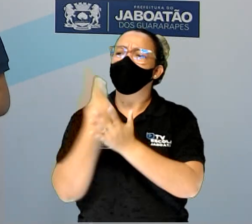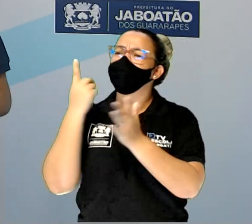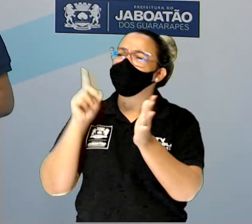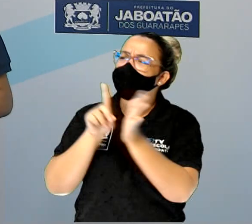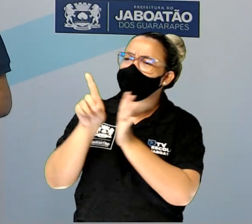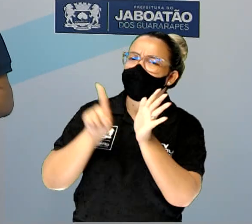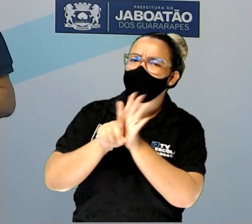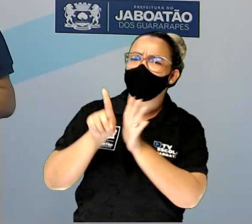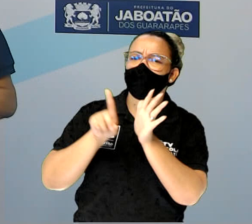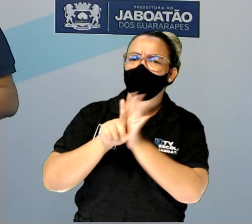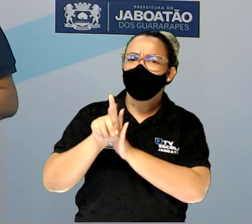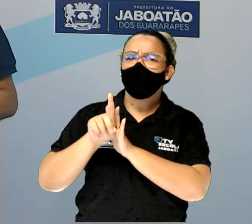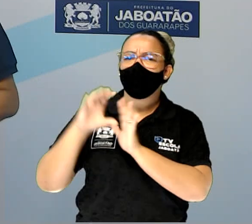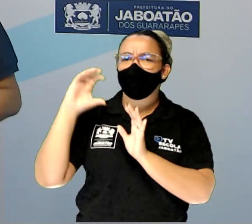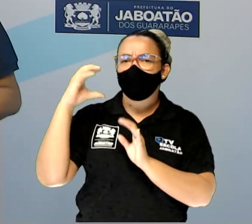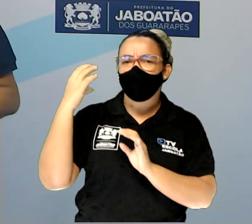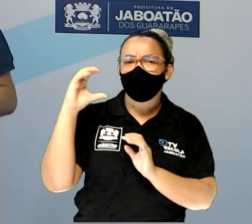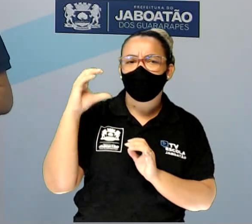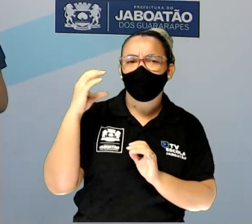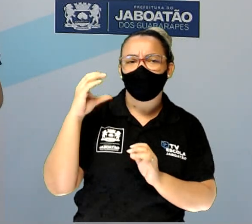perguntas na ciência.